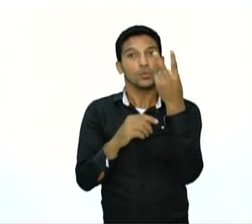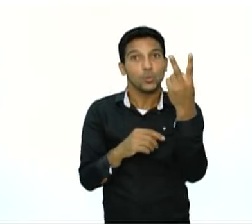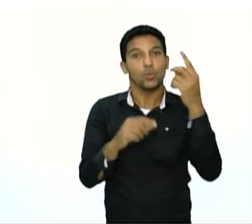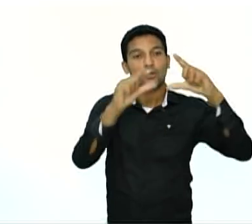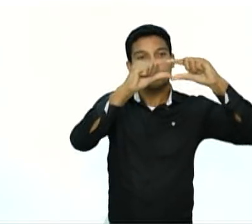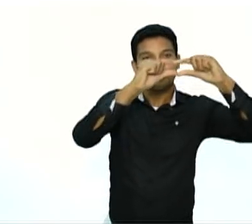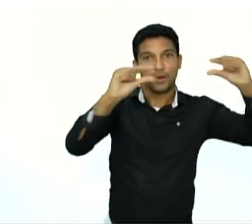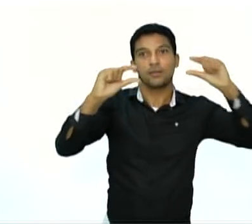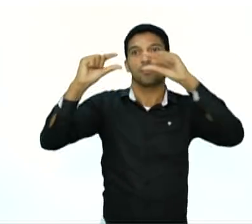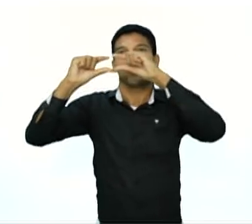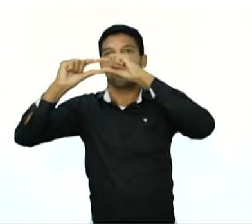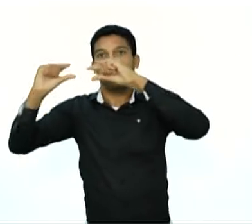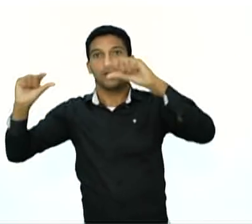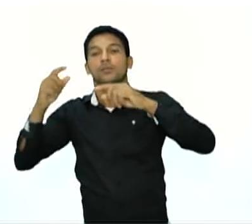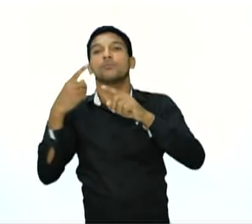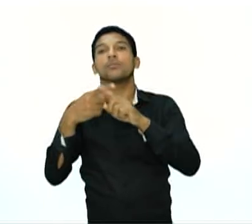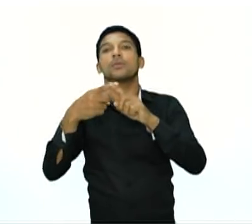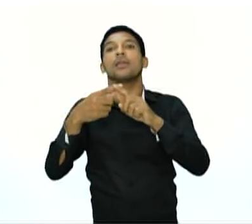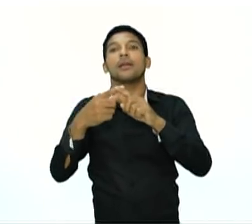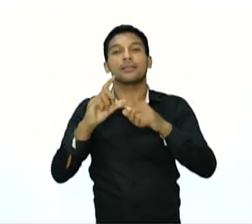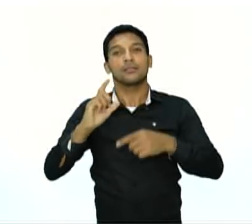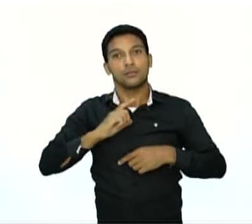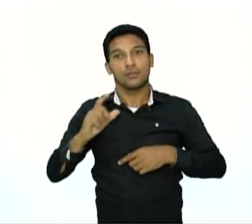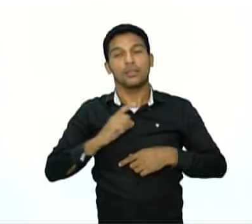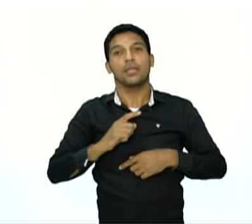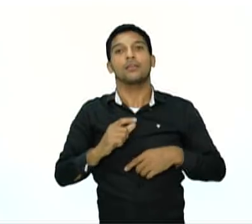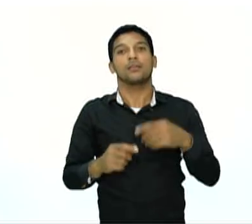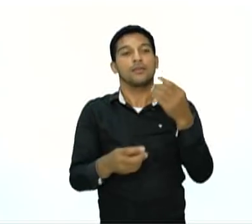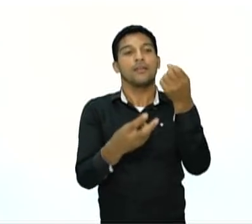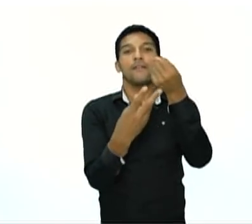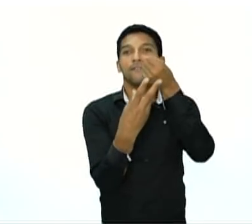Então, nós temos dois verbos, logo, dois